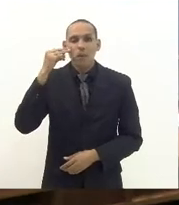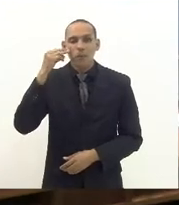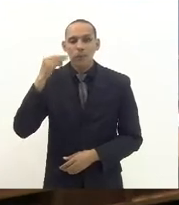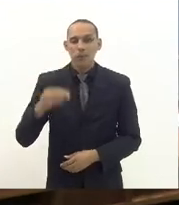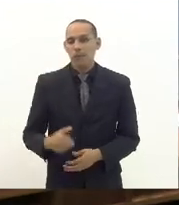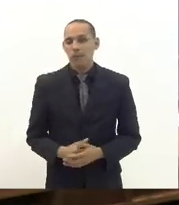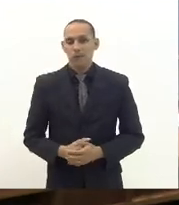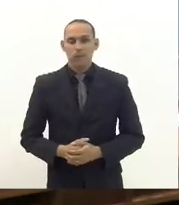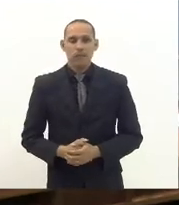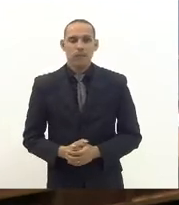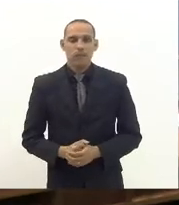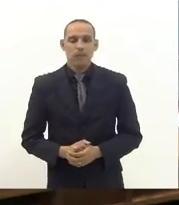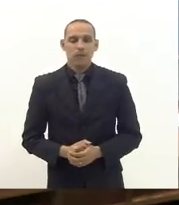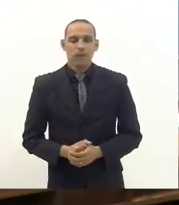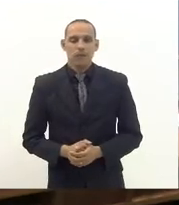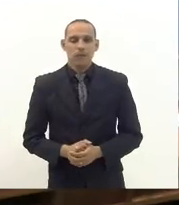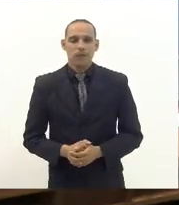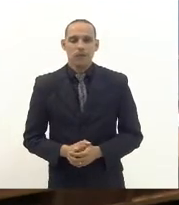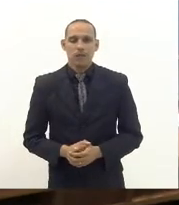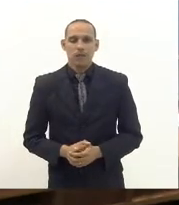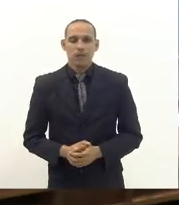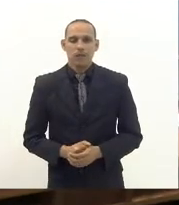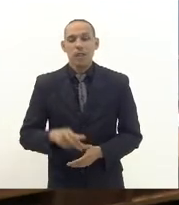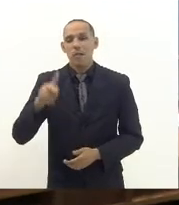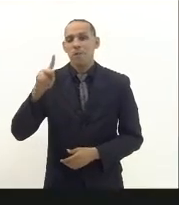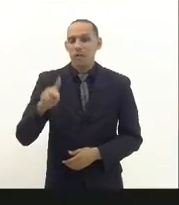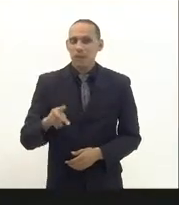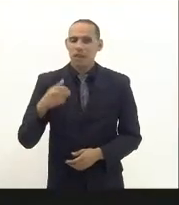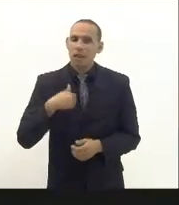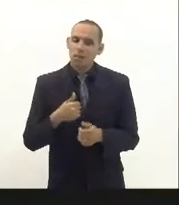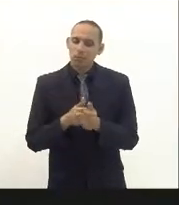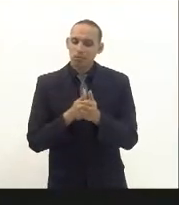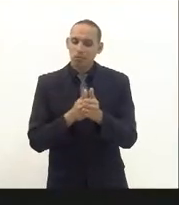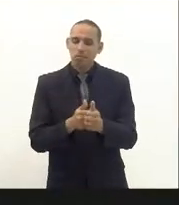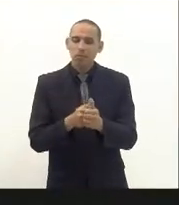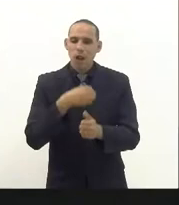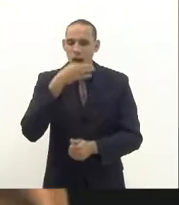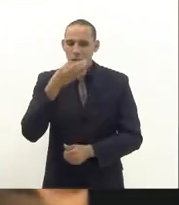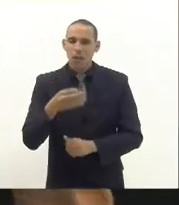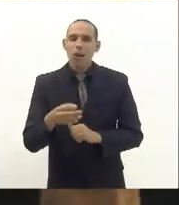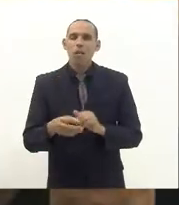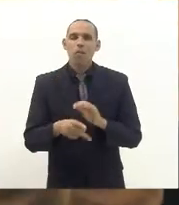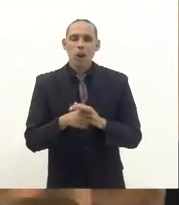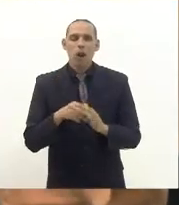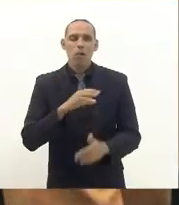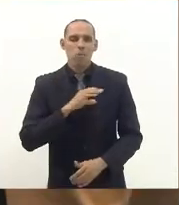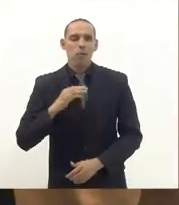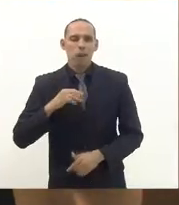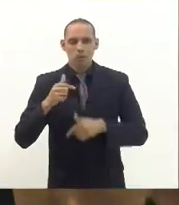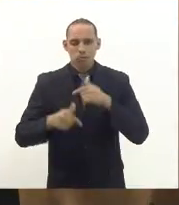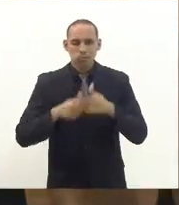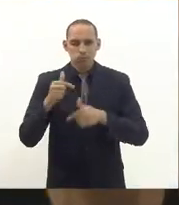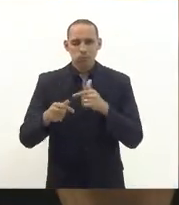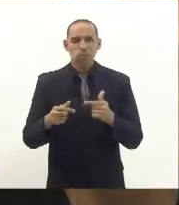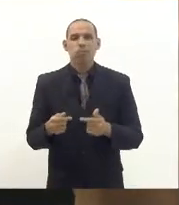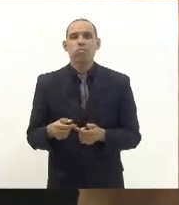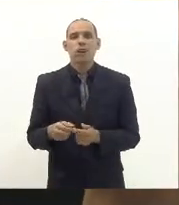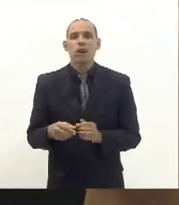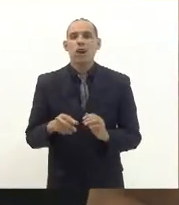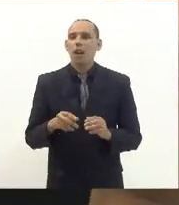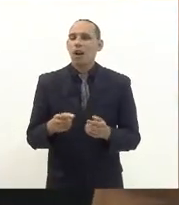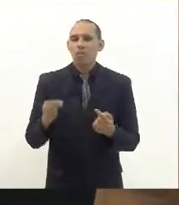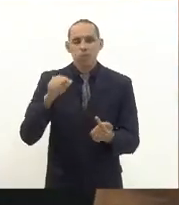Francisco o presidente eu vou seguir o parecer da comissão de trabalho favorável emendar quatro e